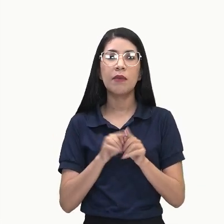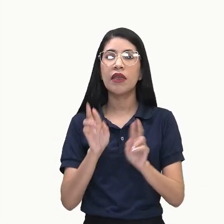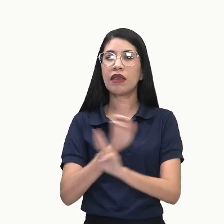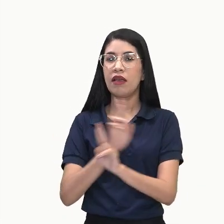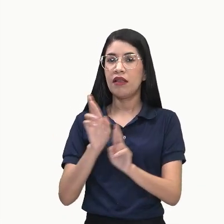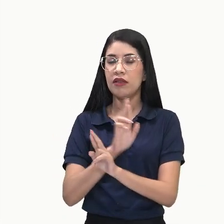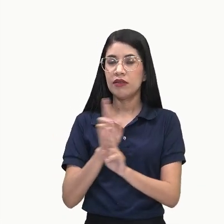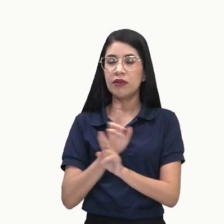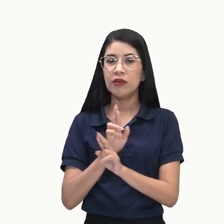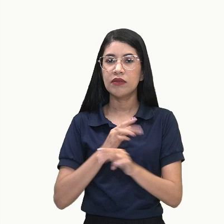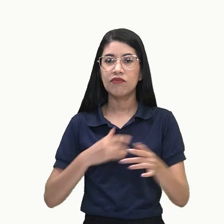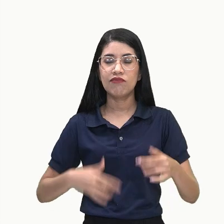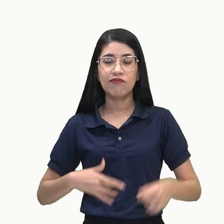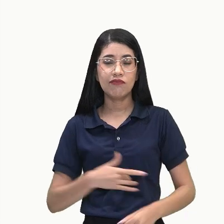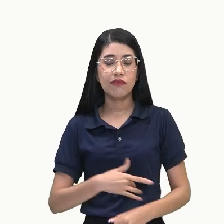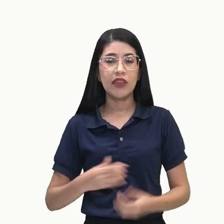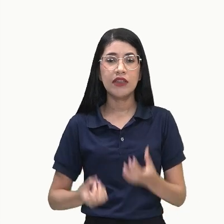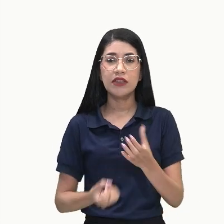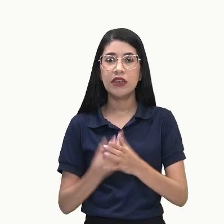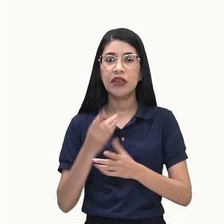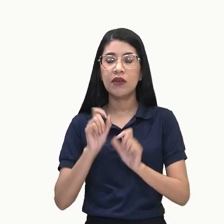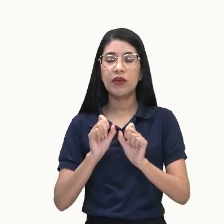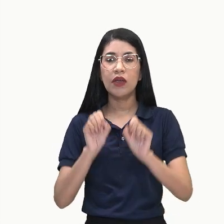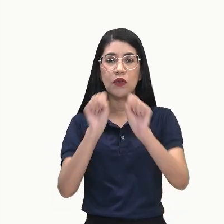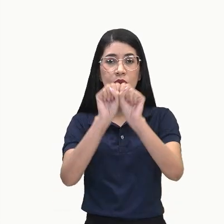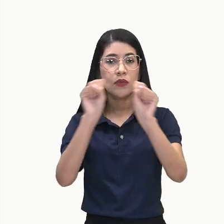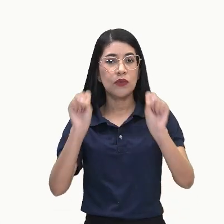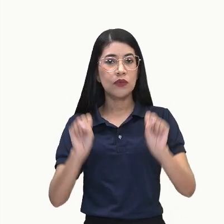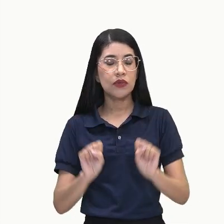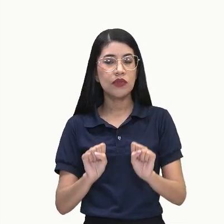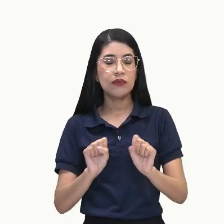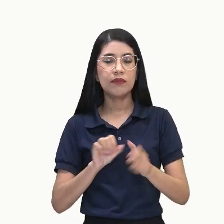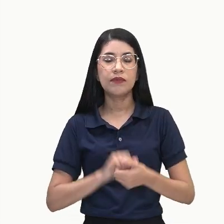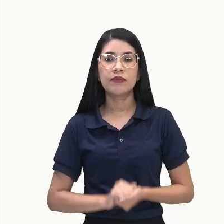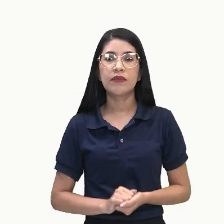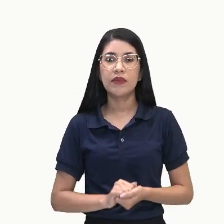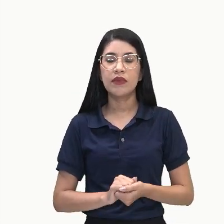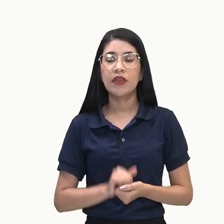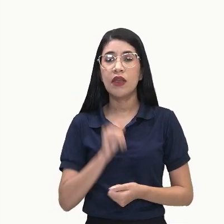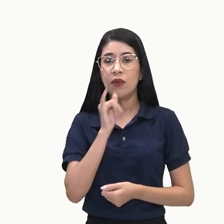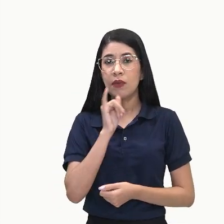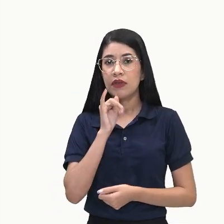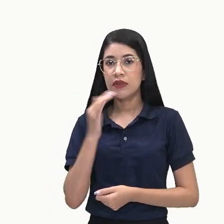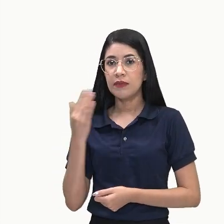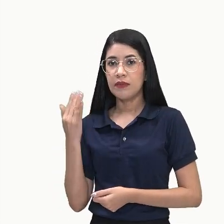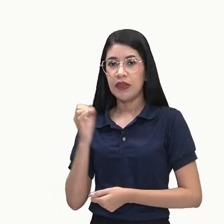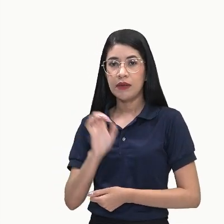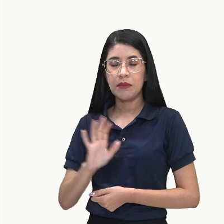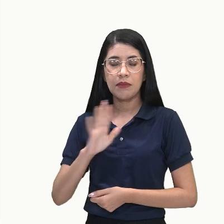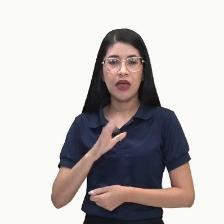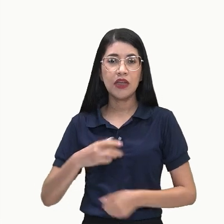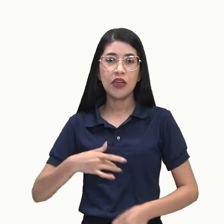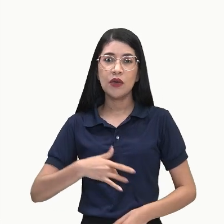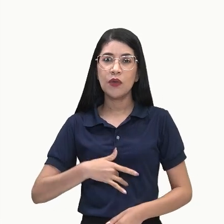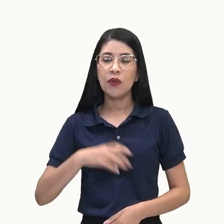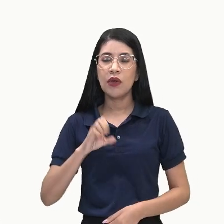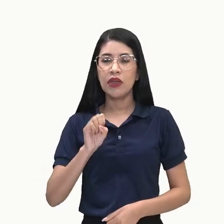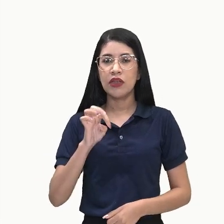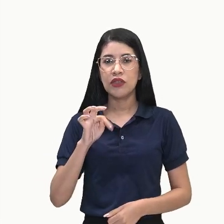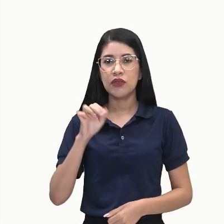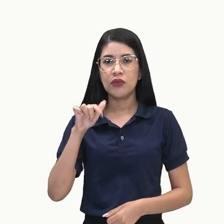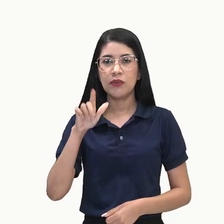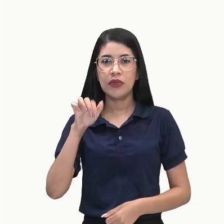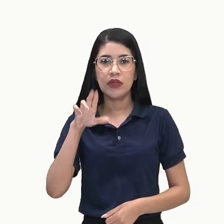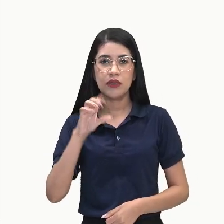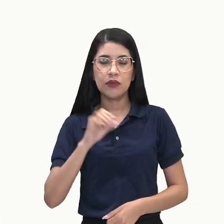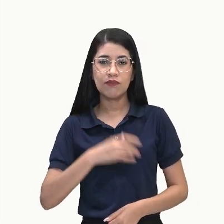entre si, eles vão formar o sistema. Então, nós temos aqui o estômago. O estômago vai ser parte do sistema